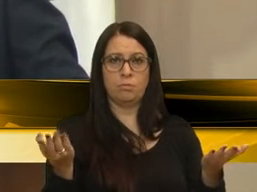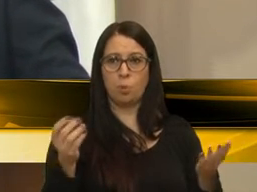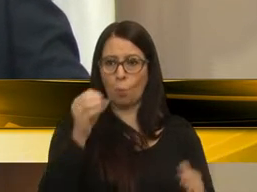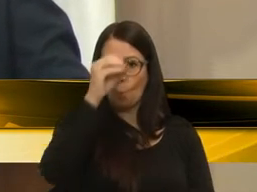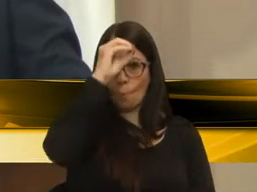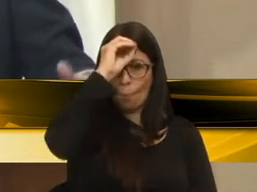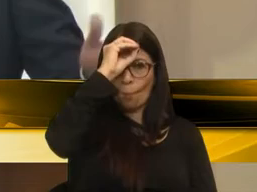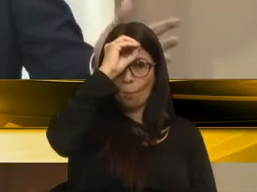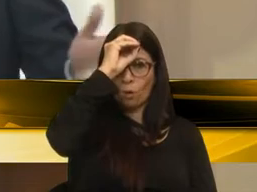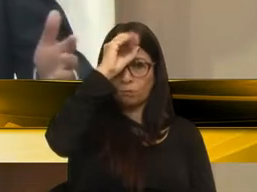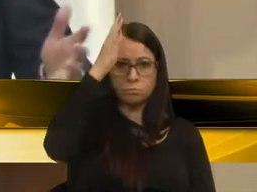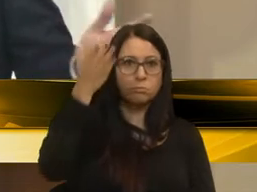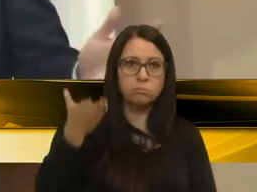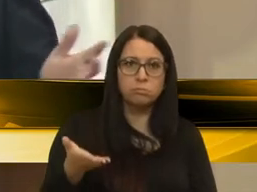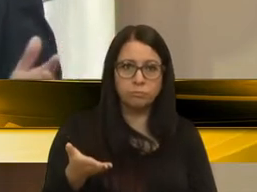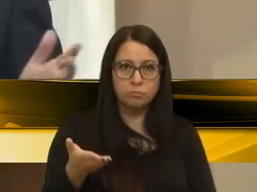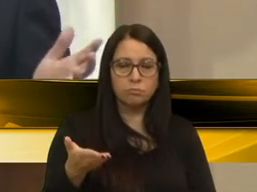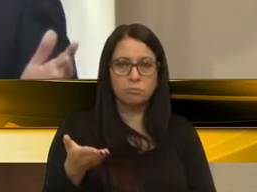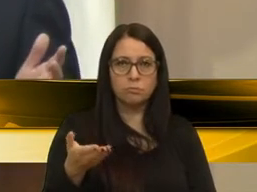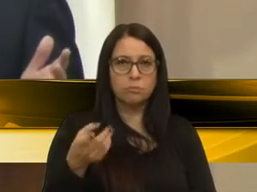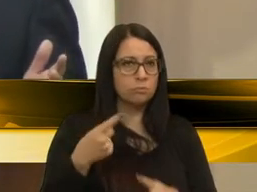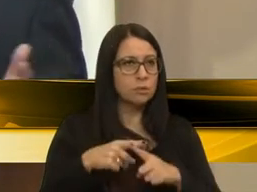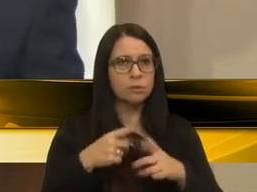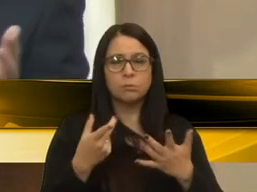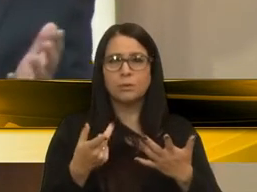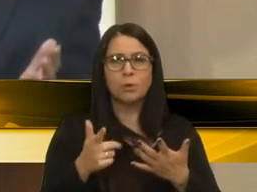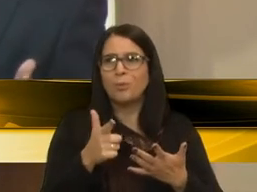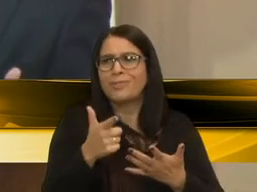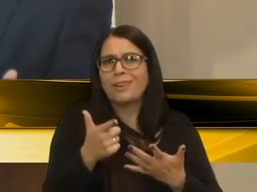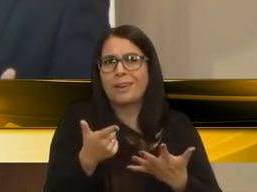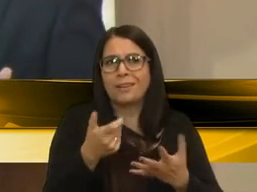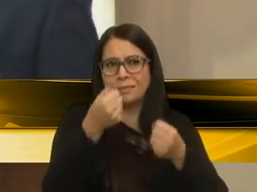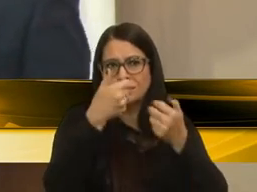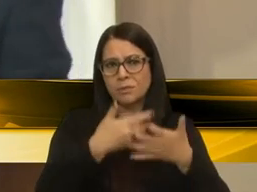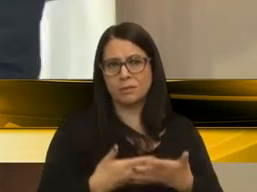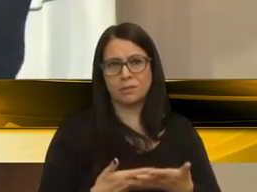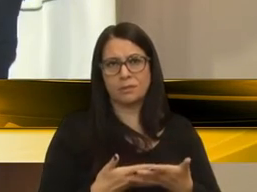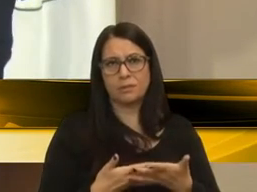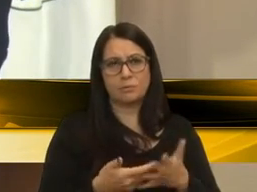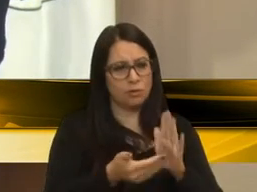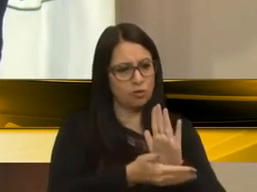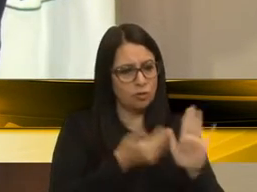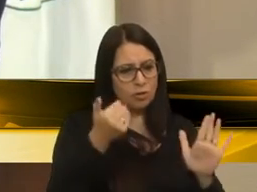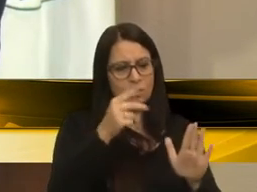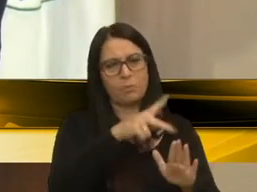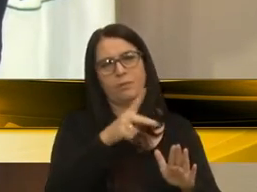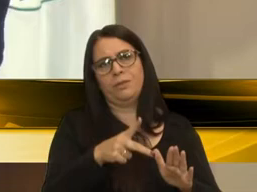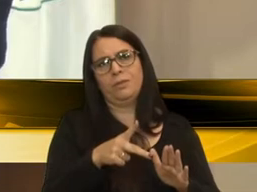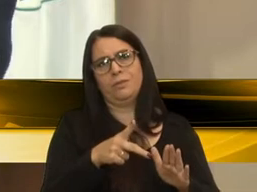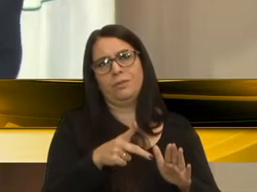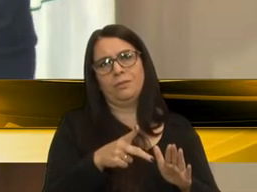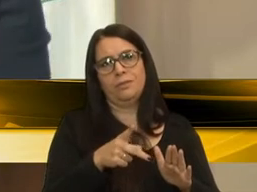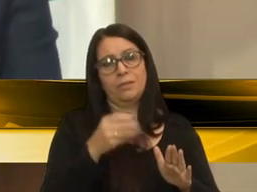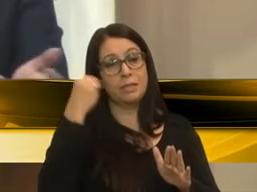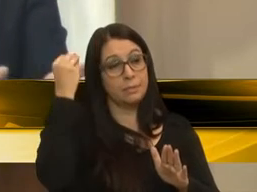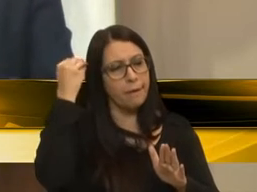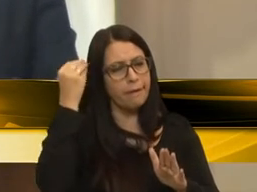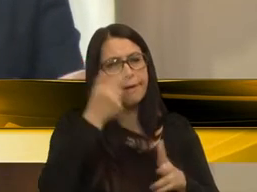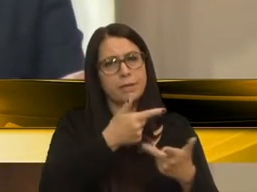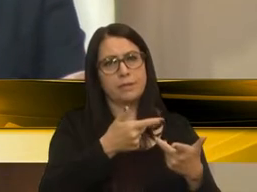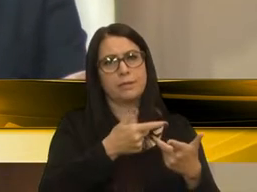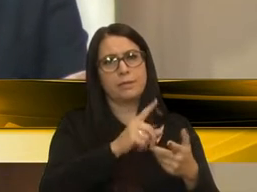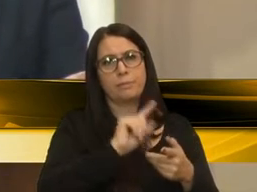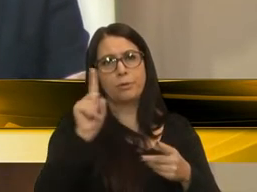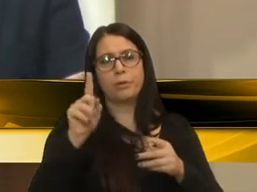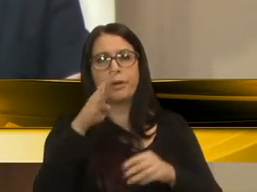ignorante, porque não existe explicação para você tirar um professor com essa expertise e colocá-lo